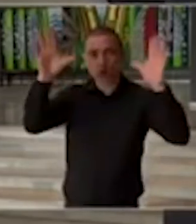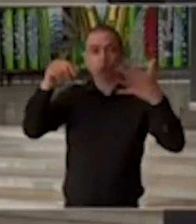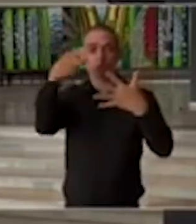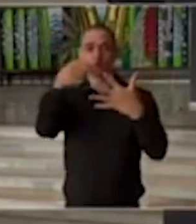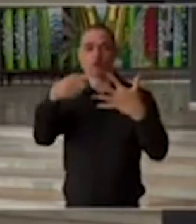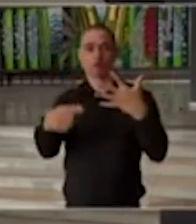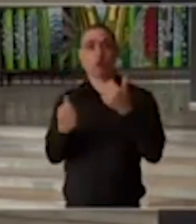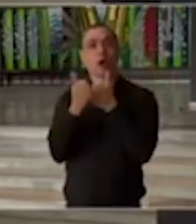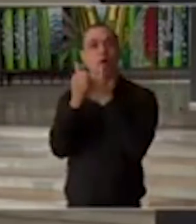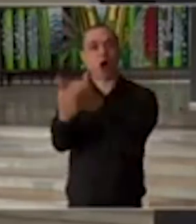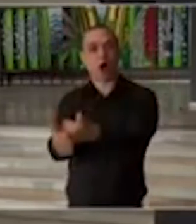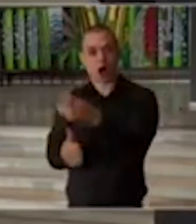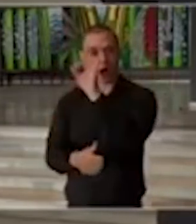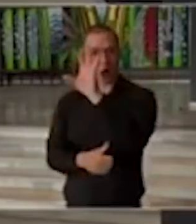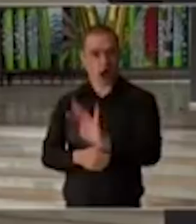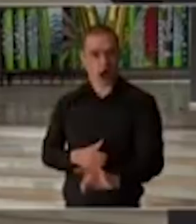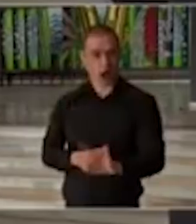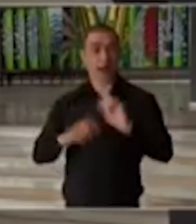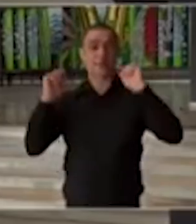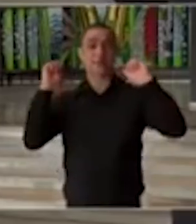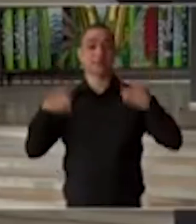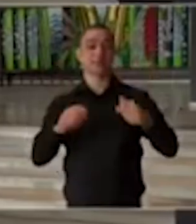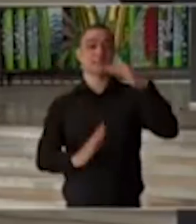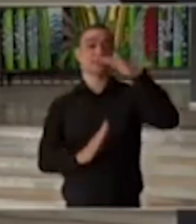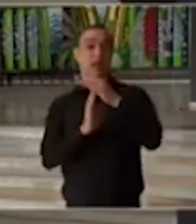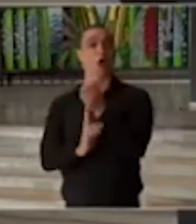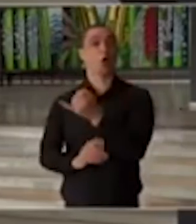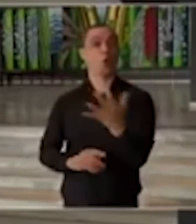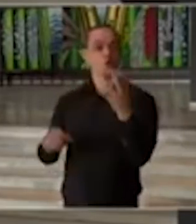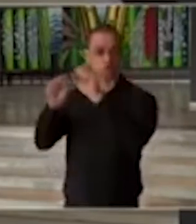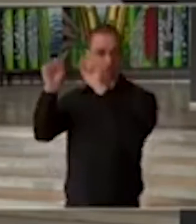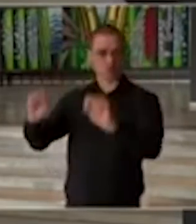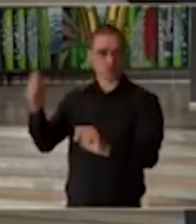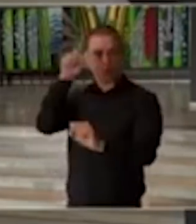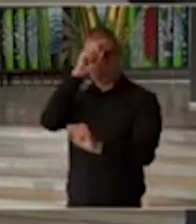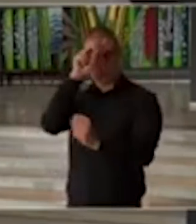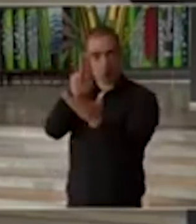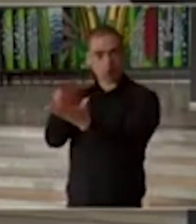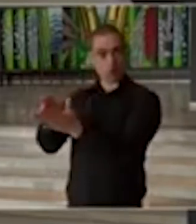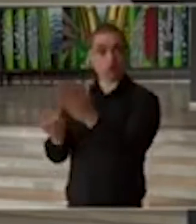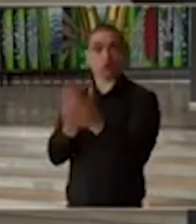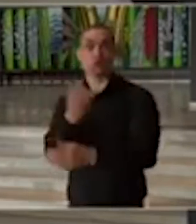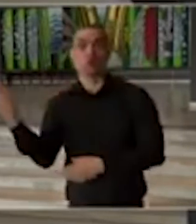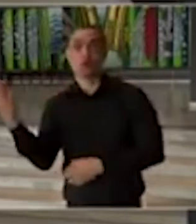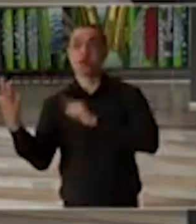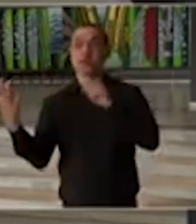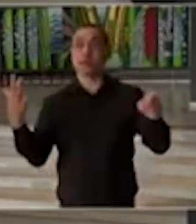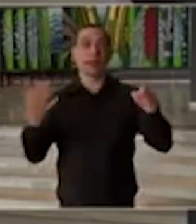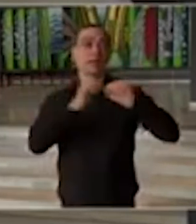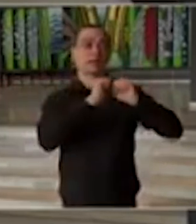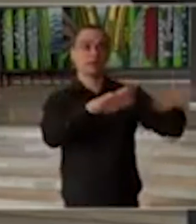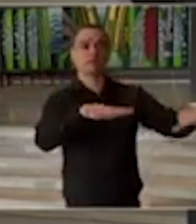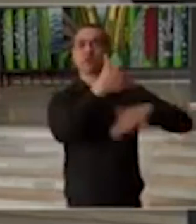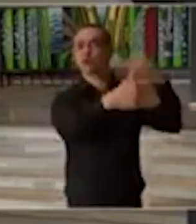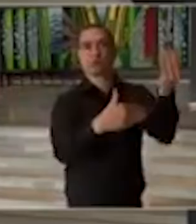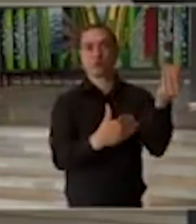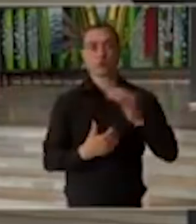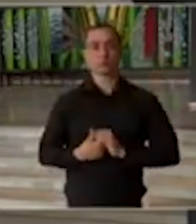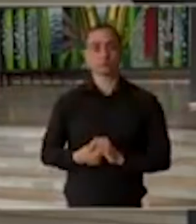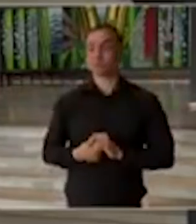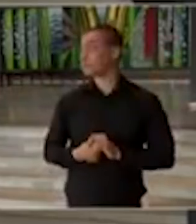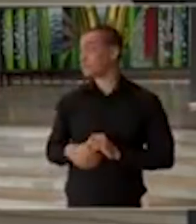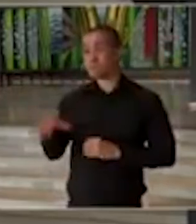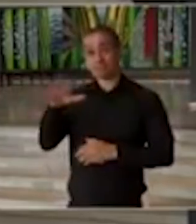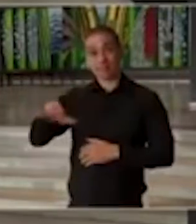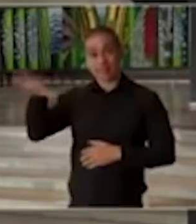critérios de acompanhamento aqui da capacidade do sistema de saúde e da evolução da epidemia. A capacidade do